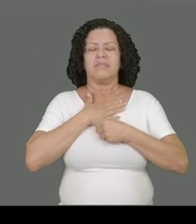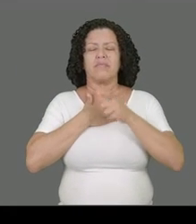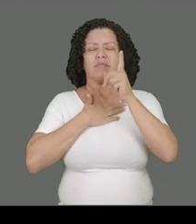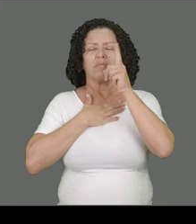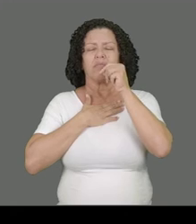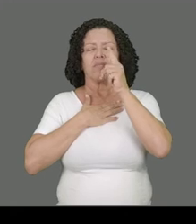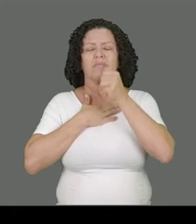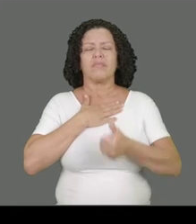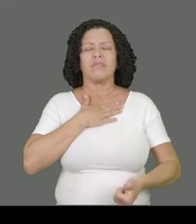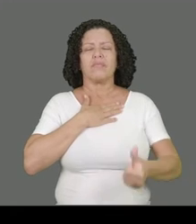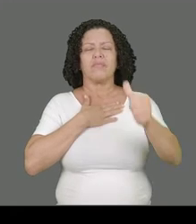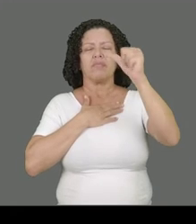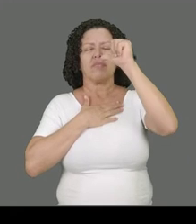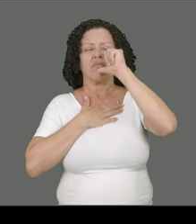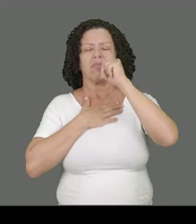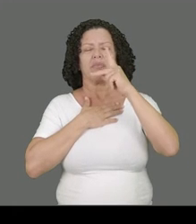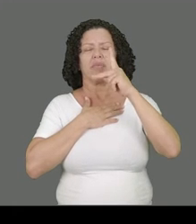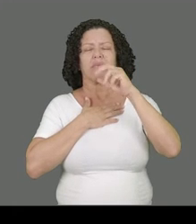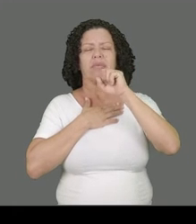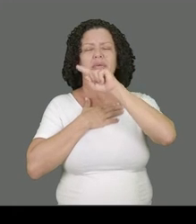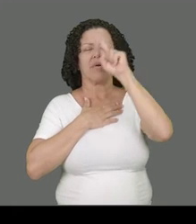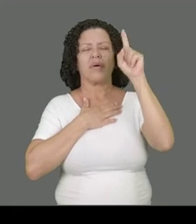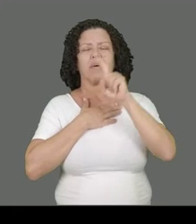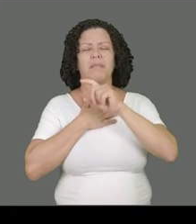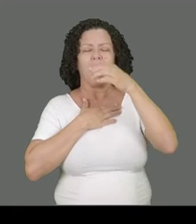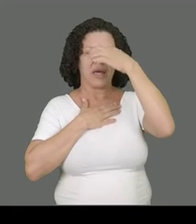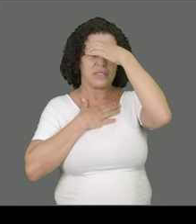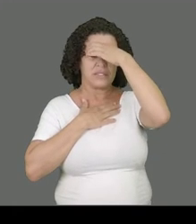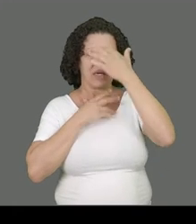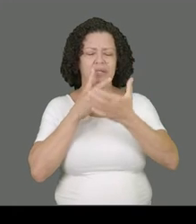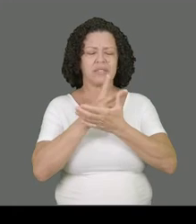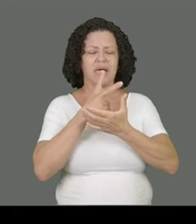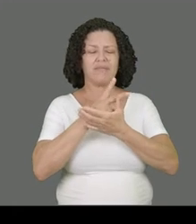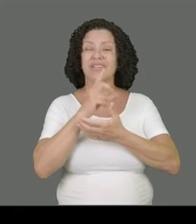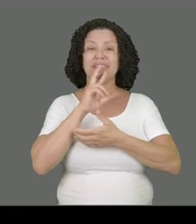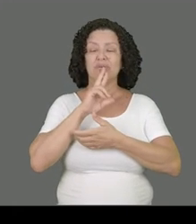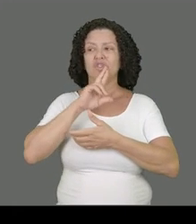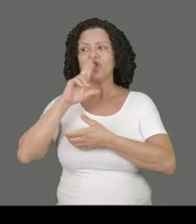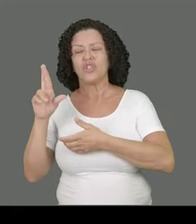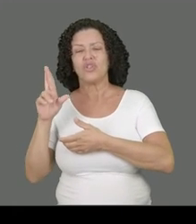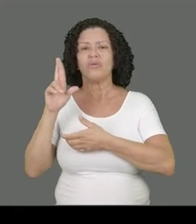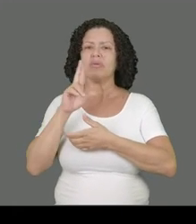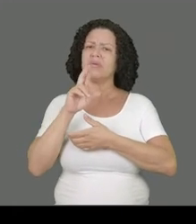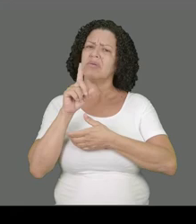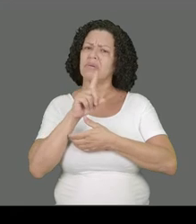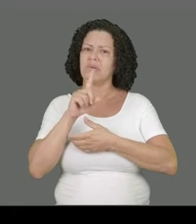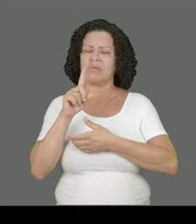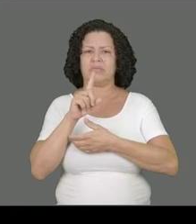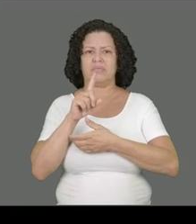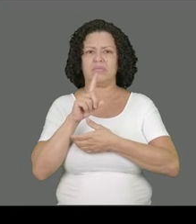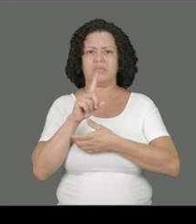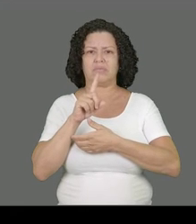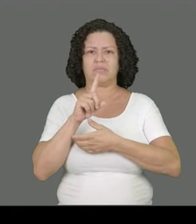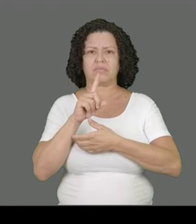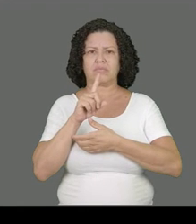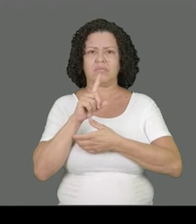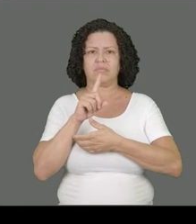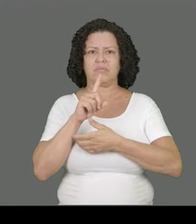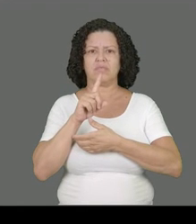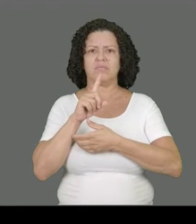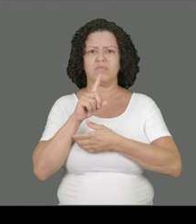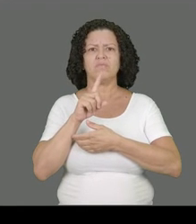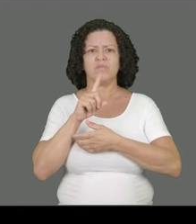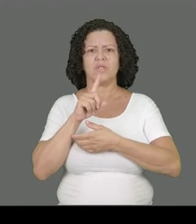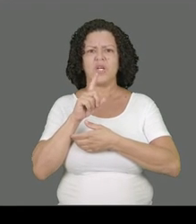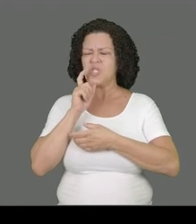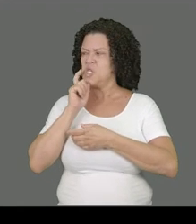silêncio, colocar na boca a água da paz, como dizia Chico Xavier. A gente não responder, a gente